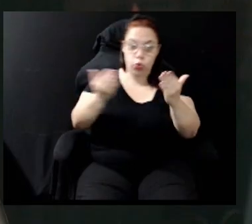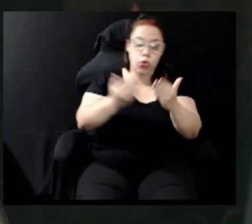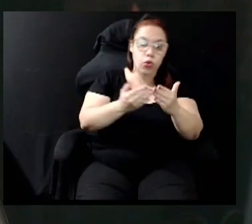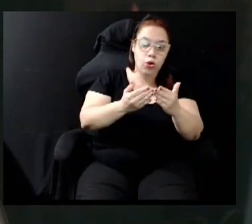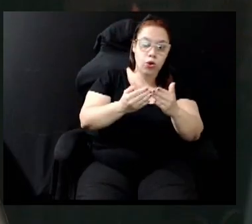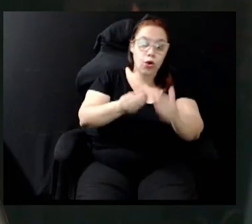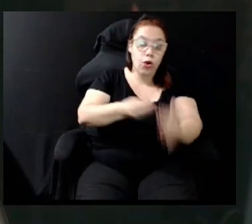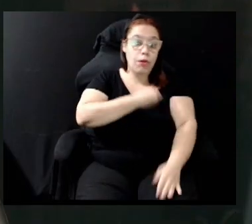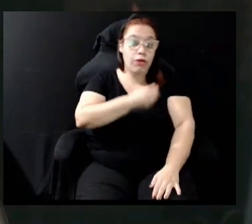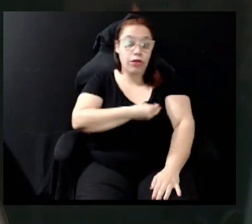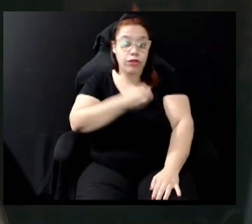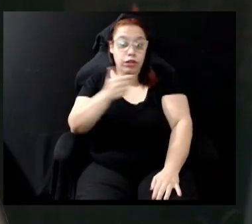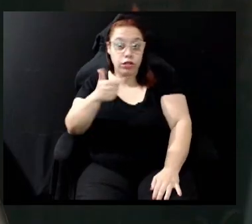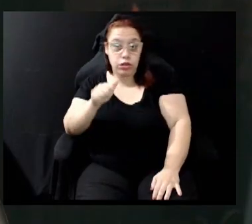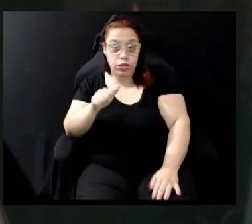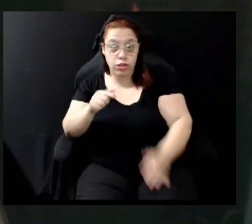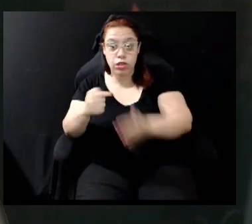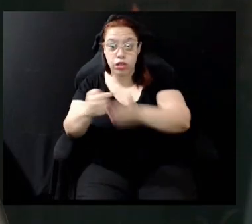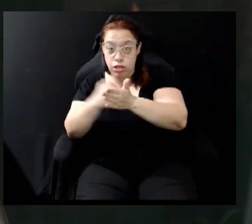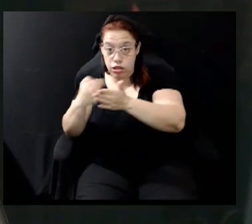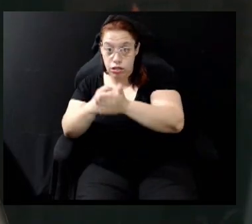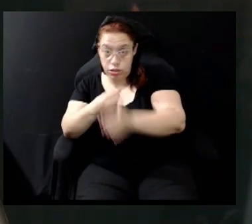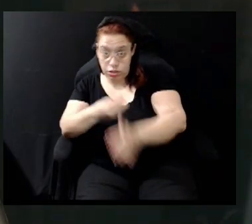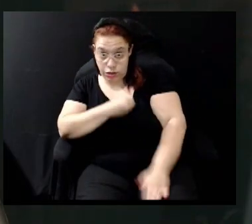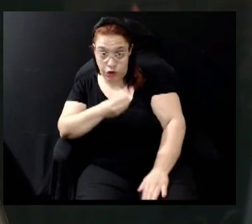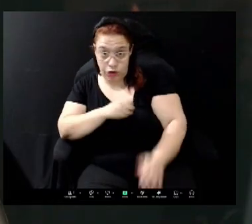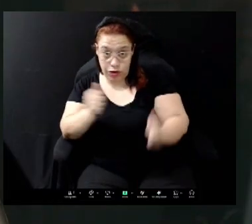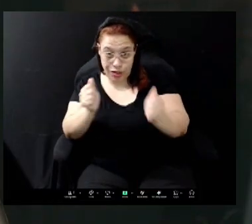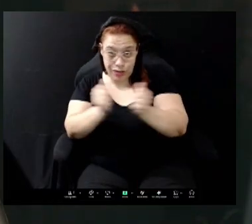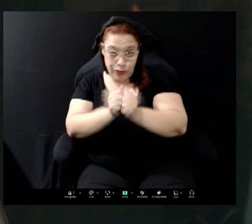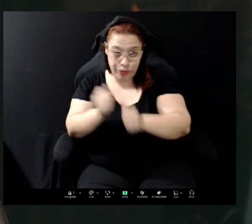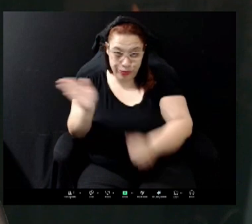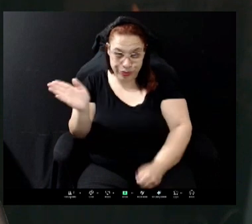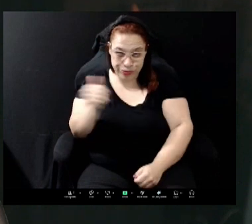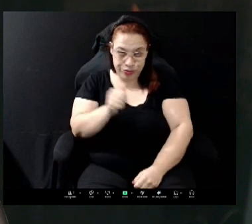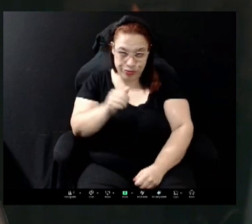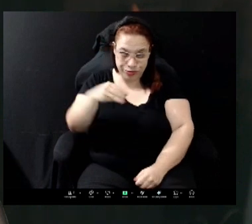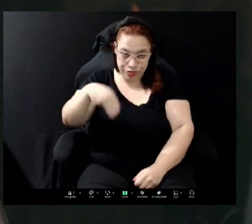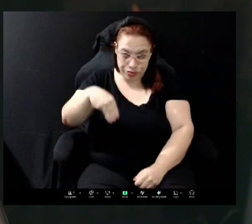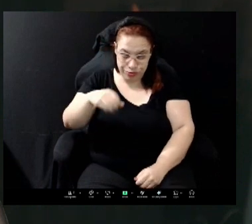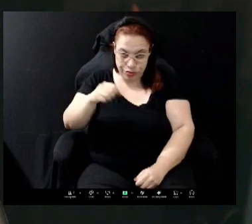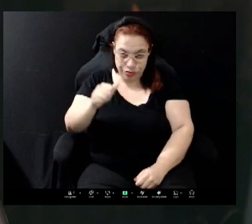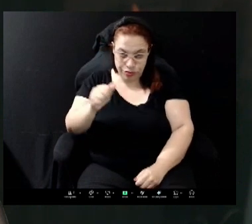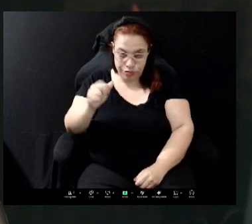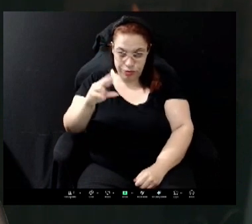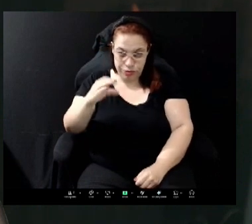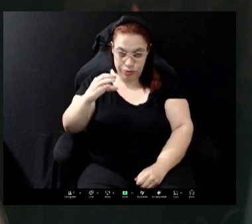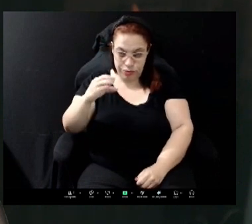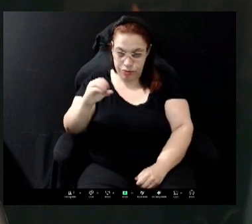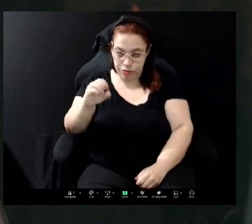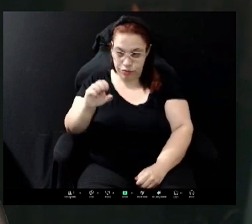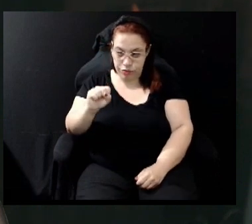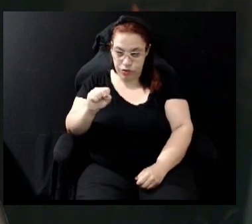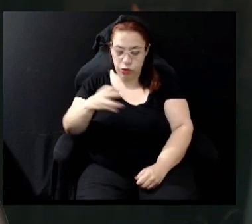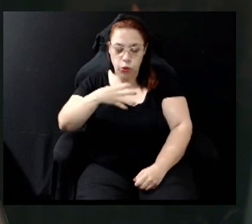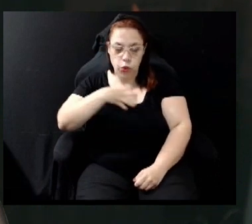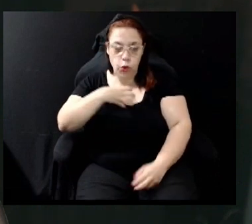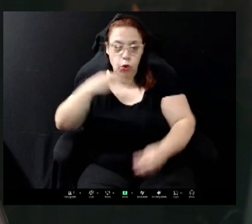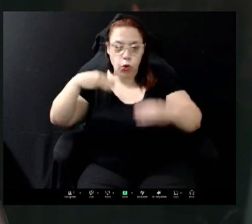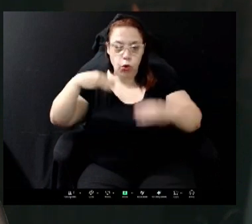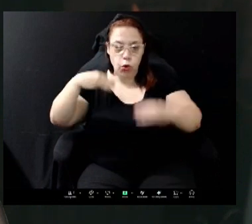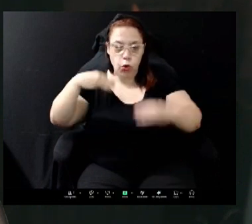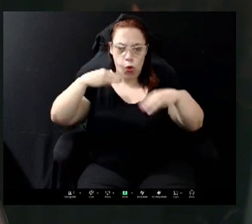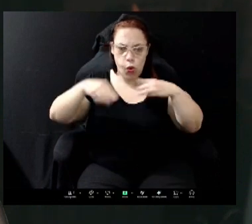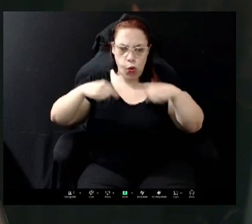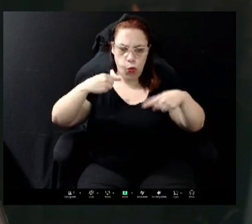isso. Tem mais pessoas revivendo com a gente? Vamos lá? O Marcos, da Vila Industrial. Sinto que as músicas de antigamente também